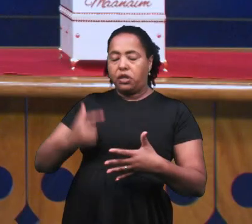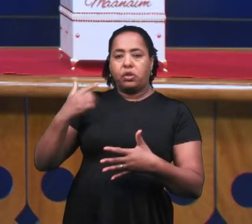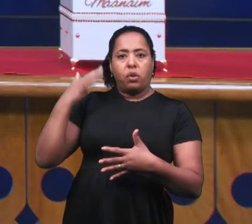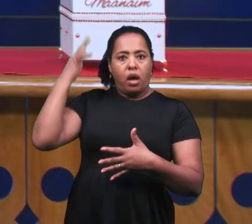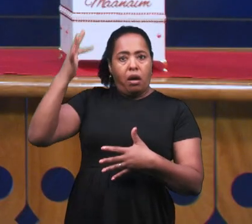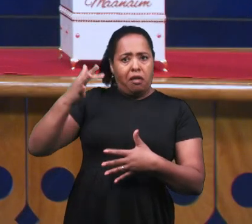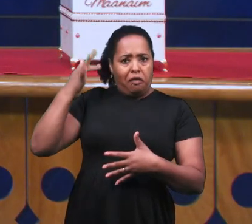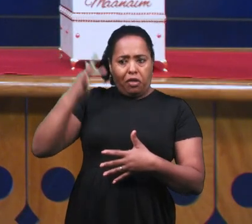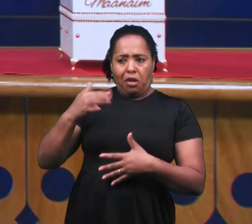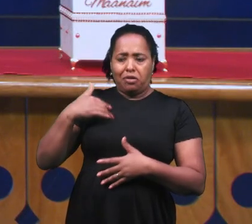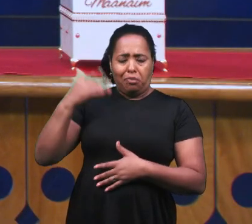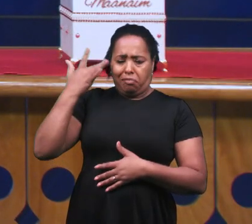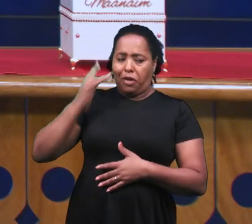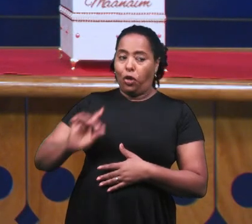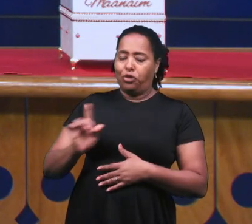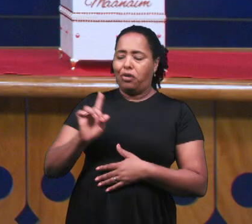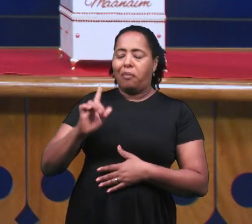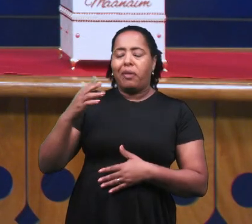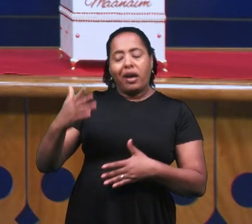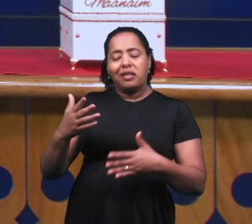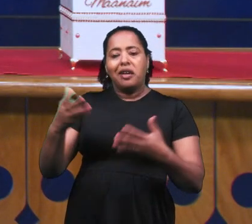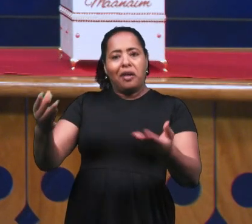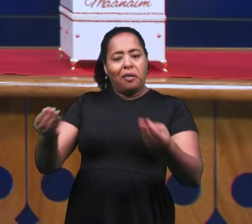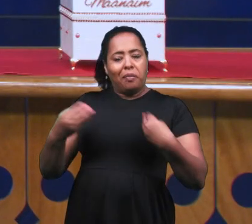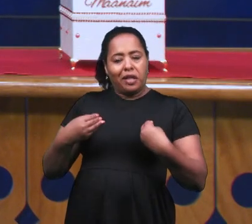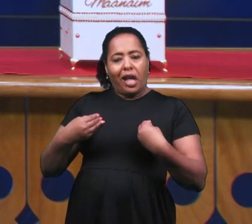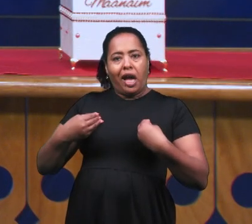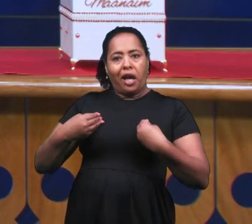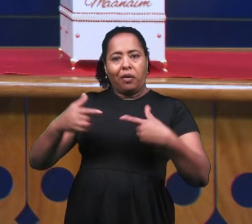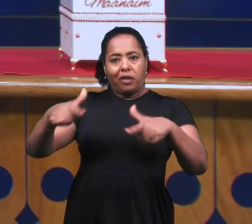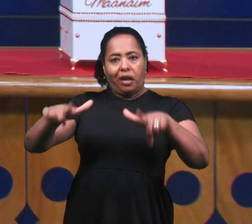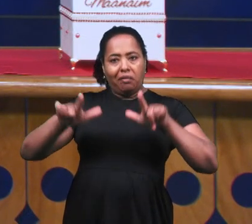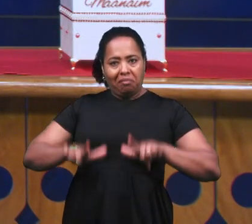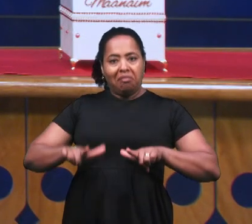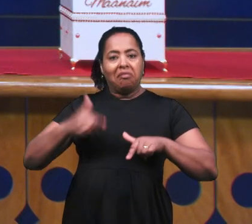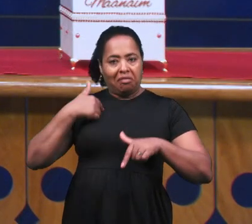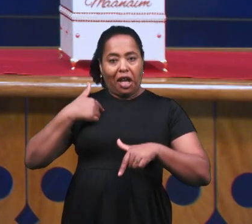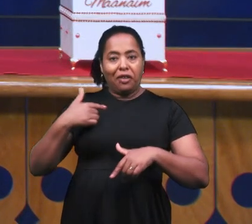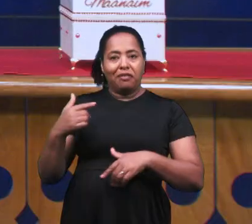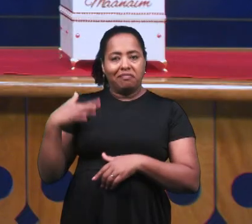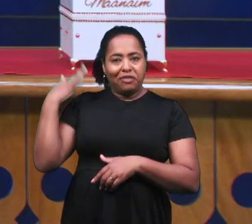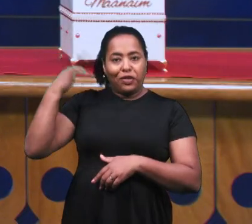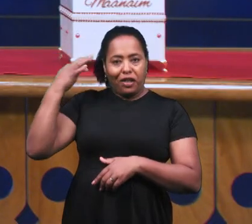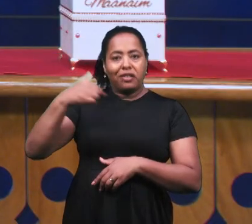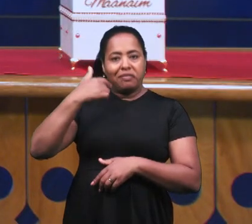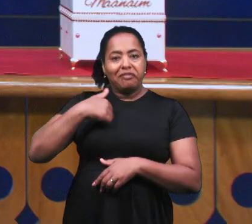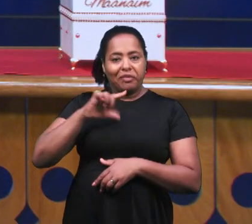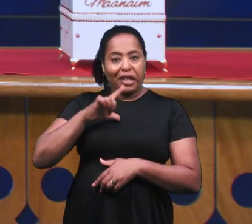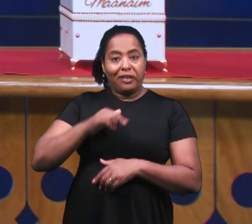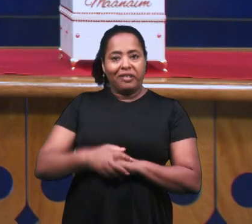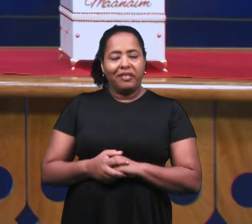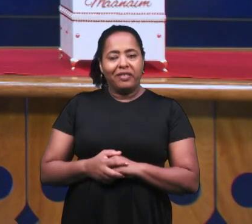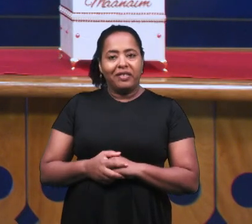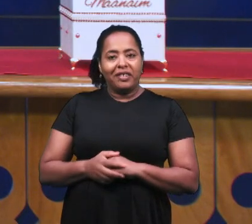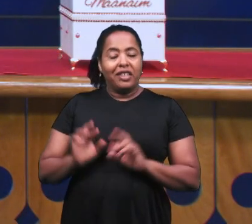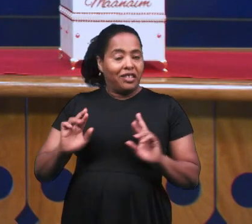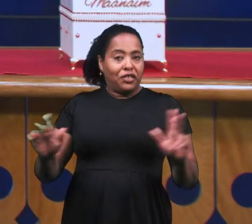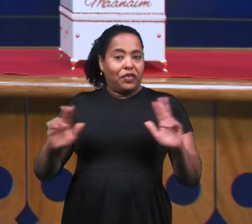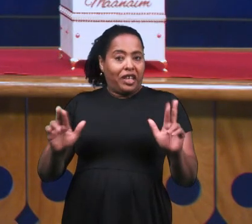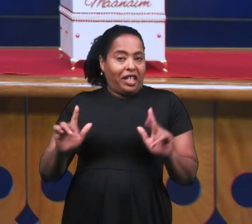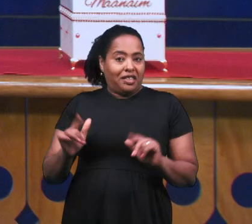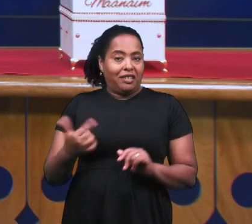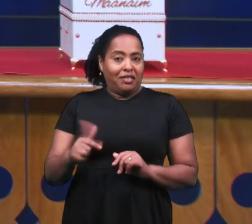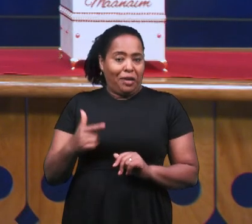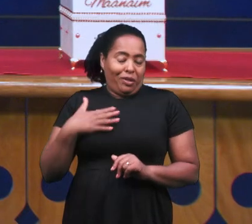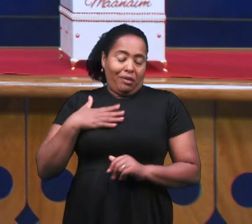mas já me fizeram homenagem, eu tenho diploma disso. Isso não tem muita diferença, mas eu